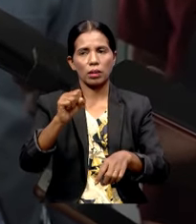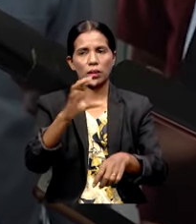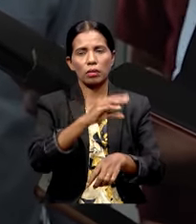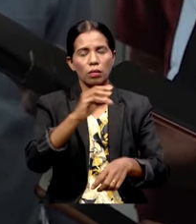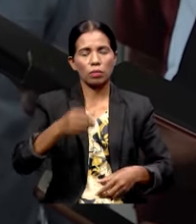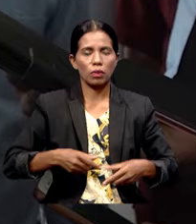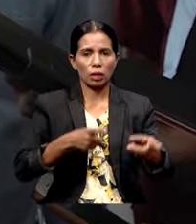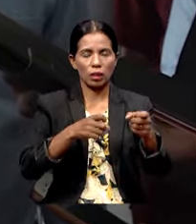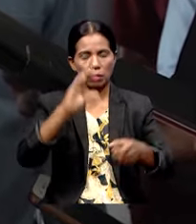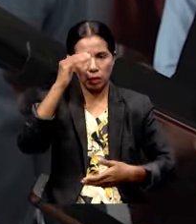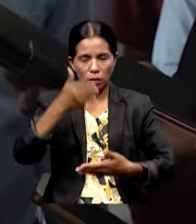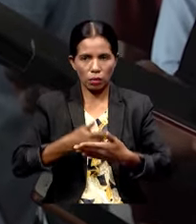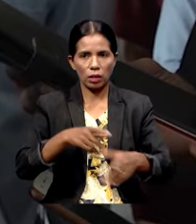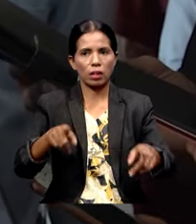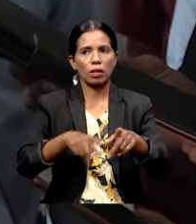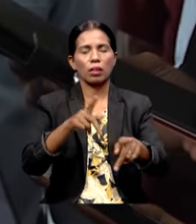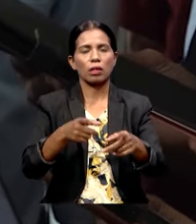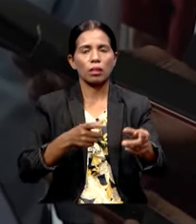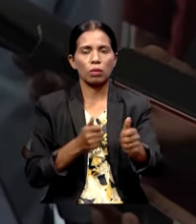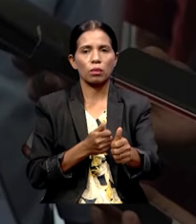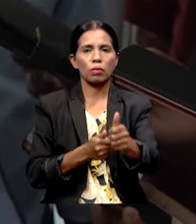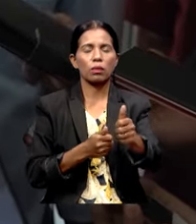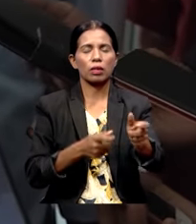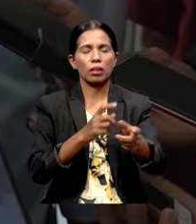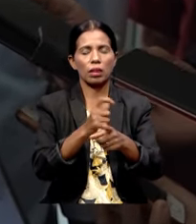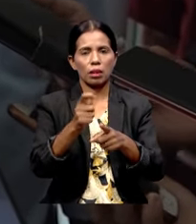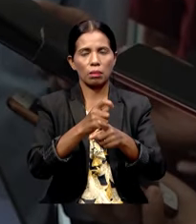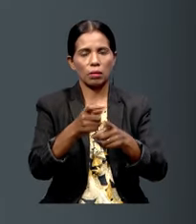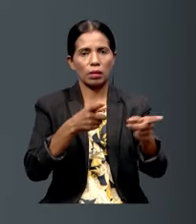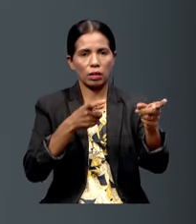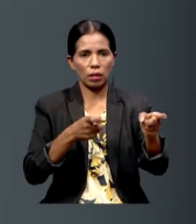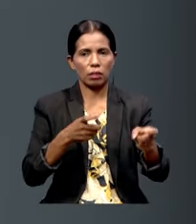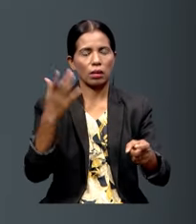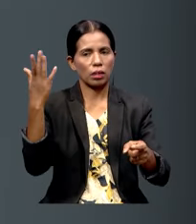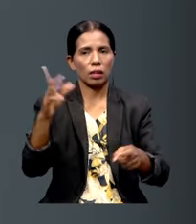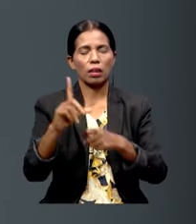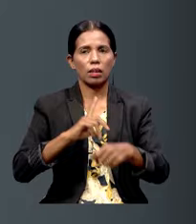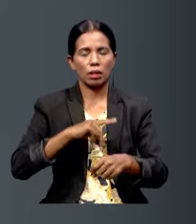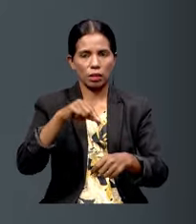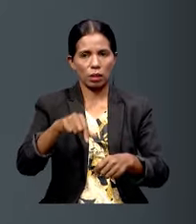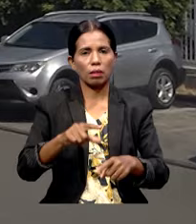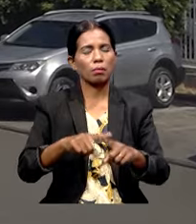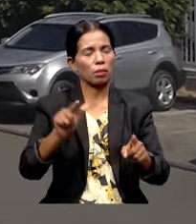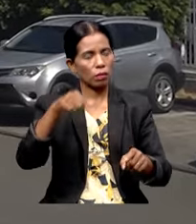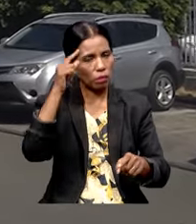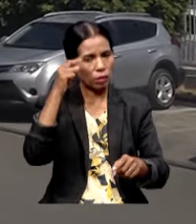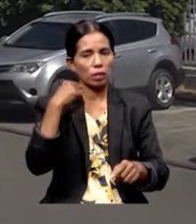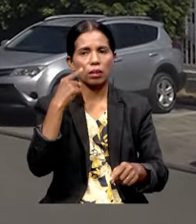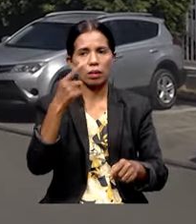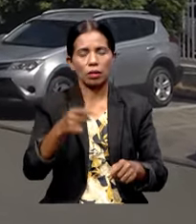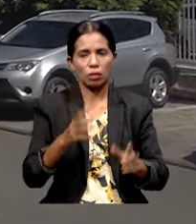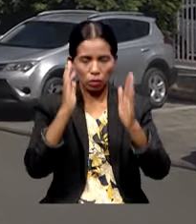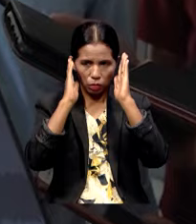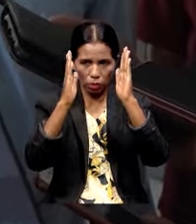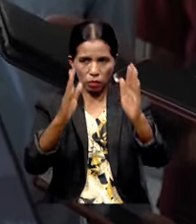oan hanesan ema civil ao retuir treinamento tiro e a área caiteru. Mai be governante ne hateten ba oin se fo atensaun